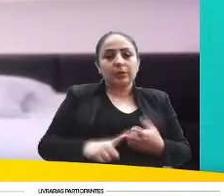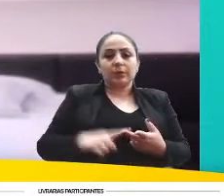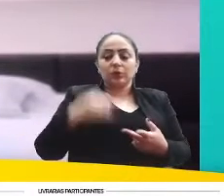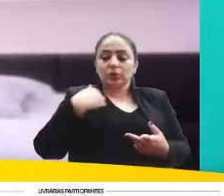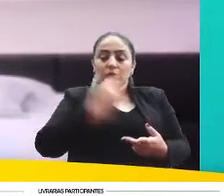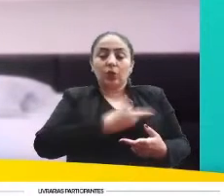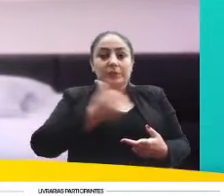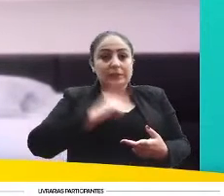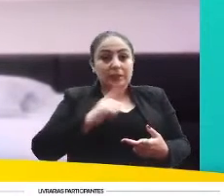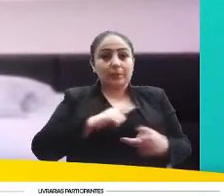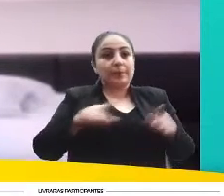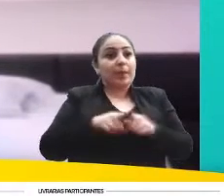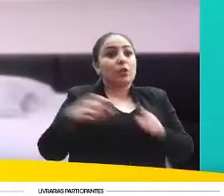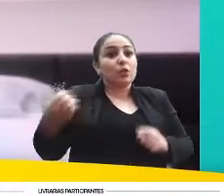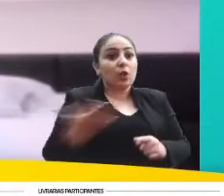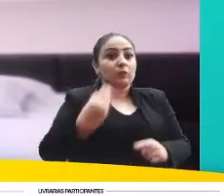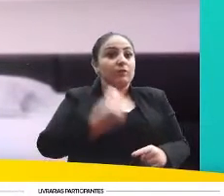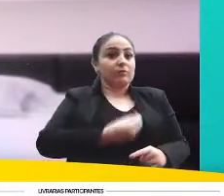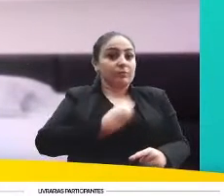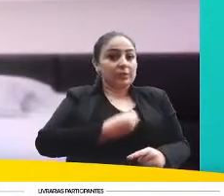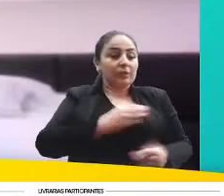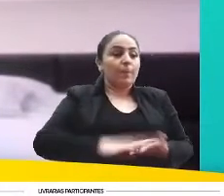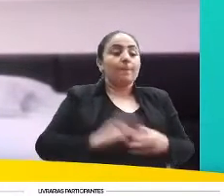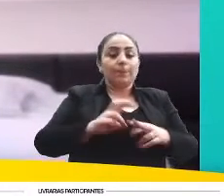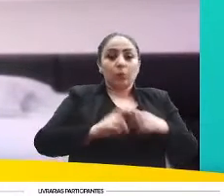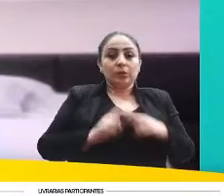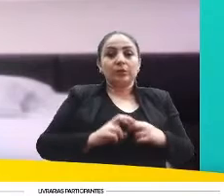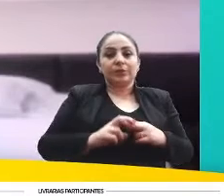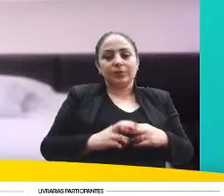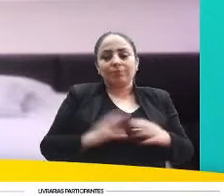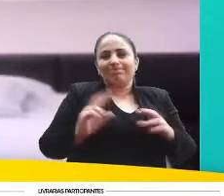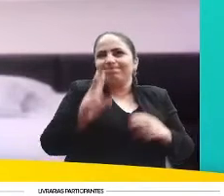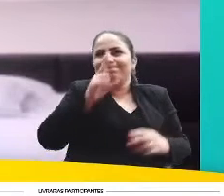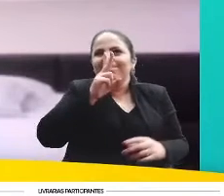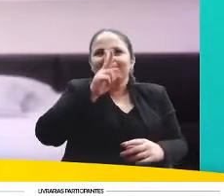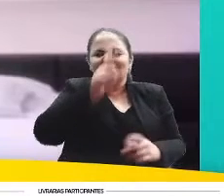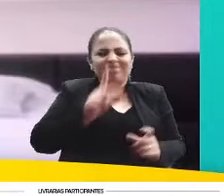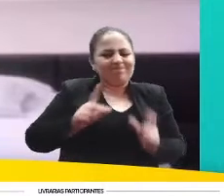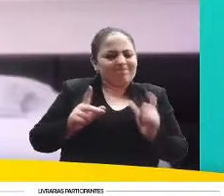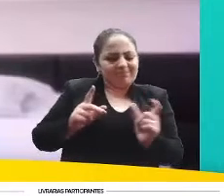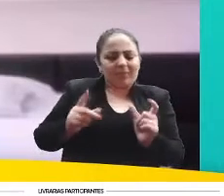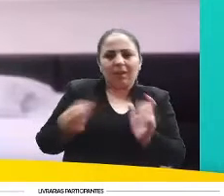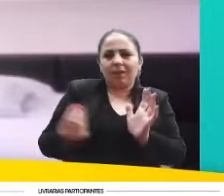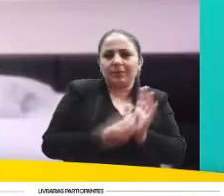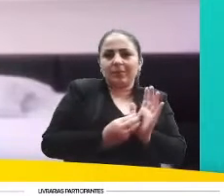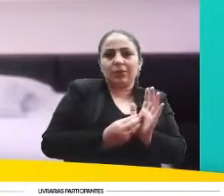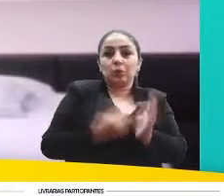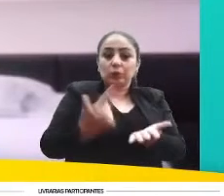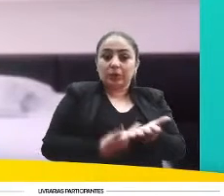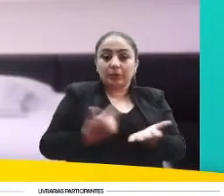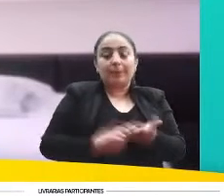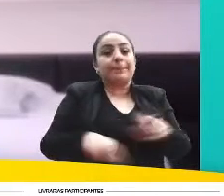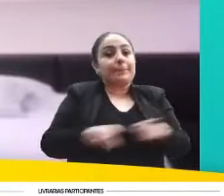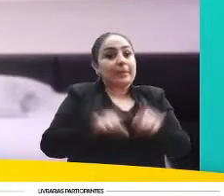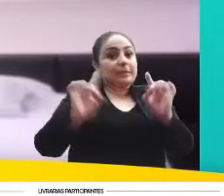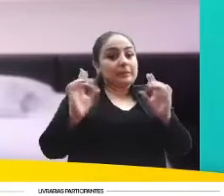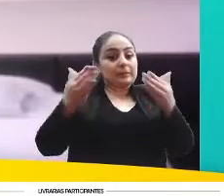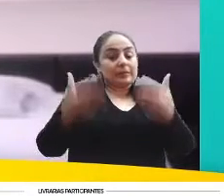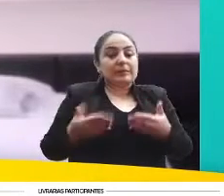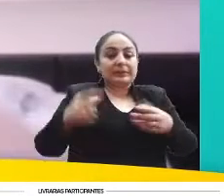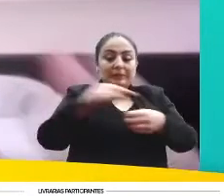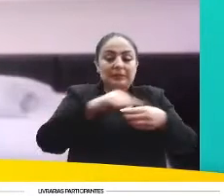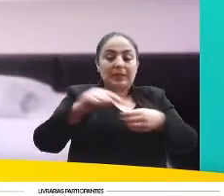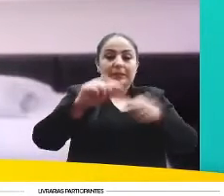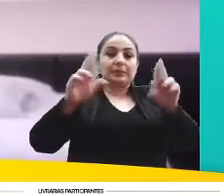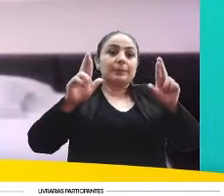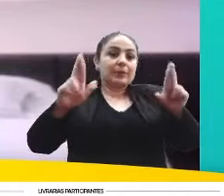nós temos nova vida. Então, fica muito forte isso no livro, e especialmente na parte de Cidade Esperança,